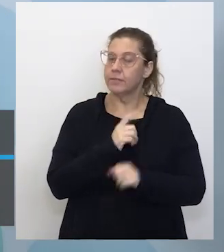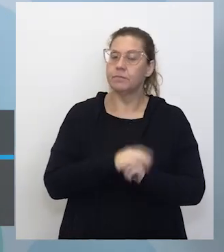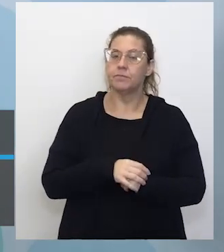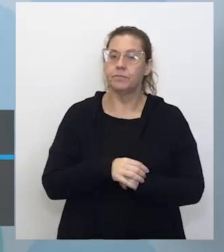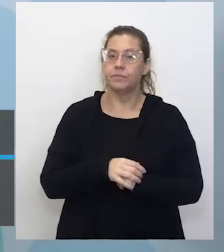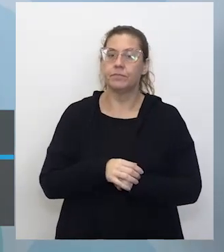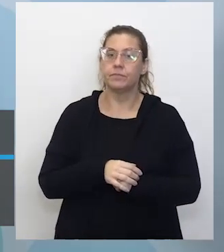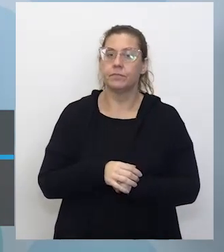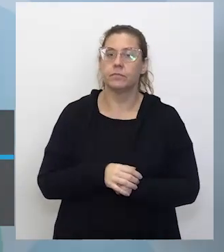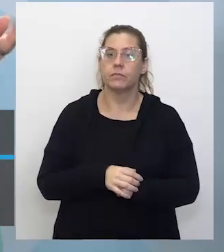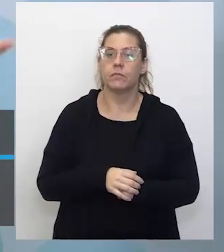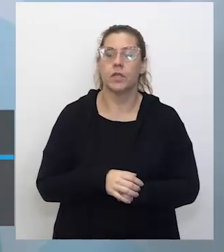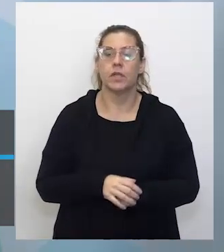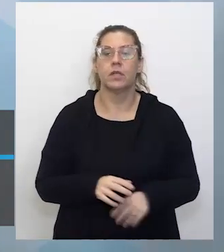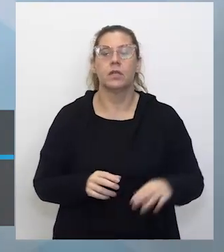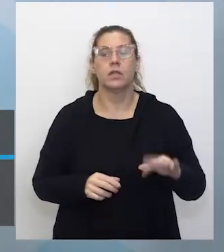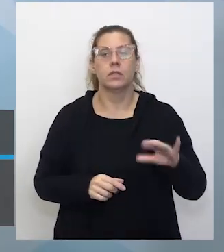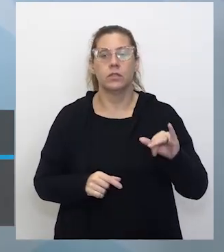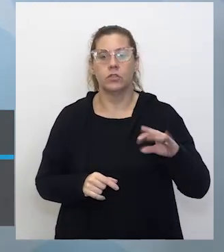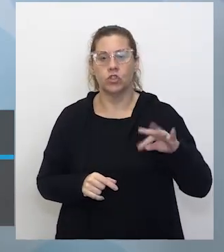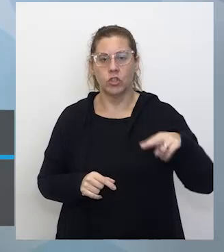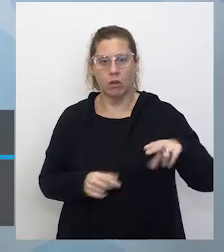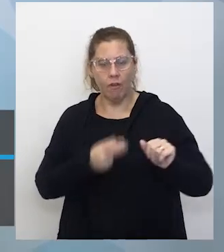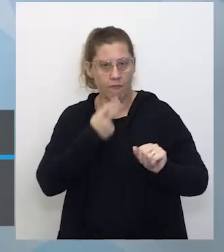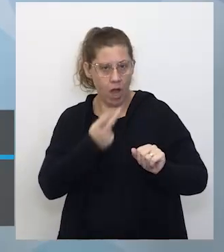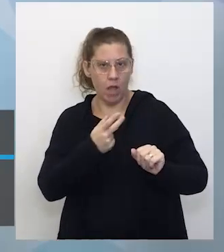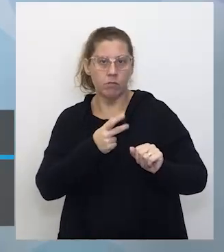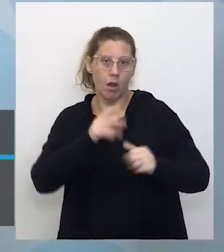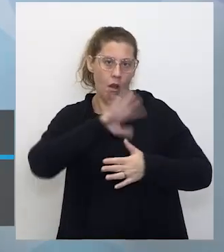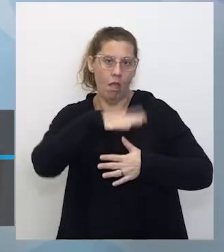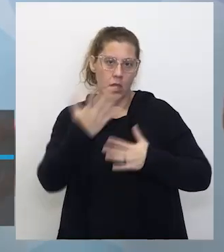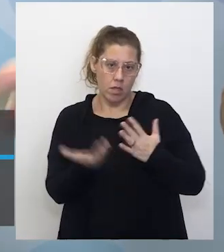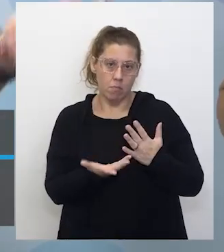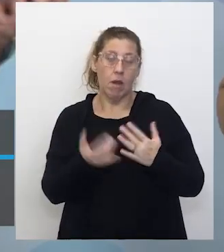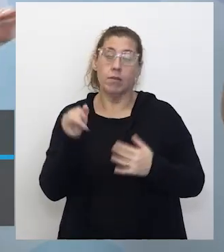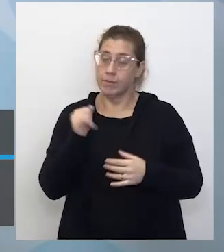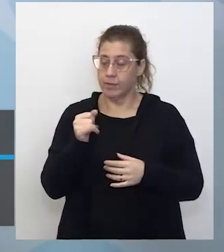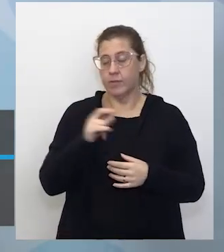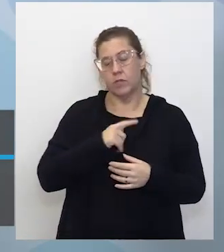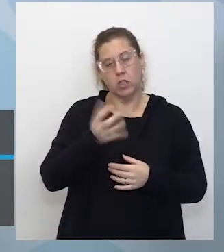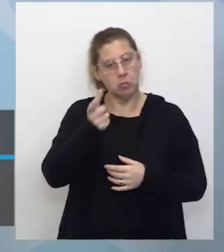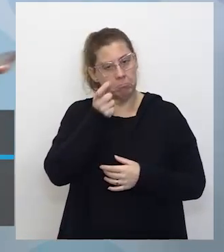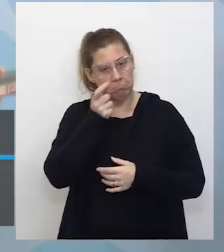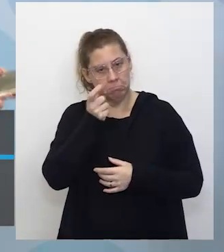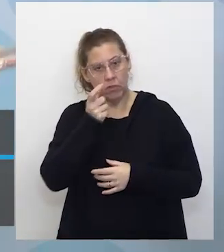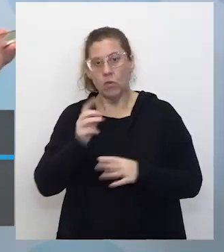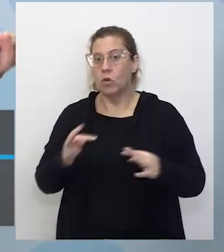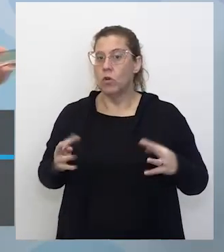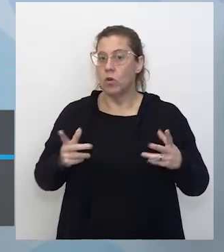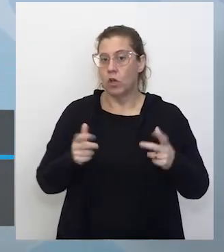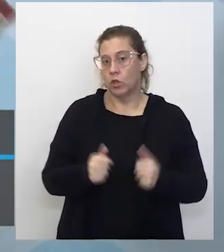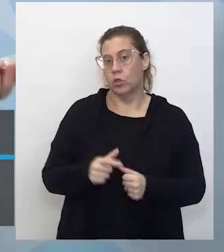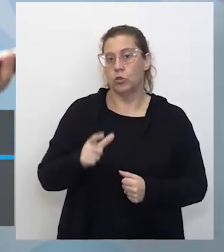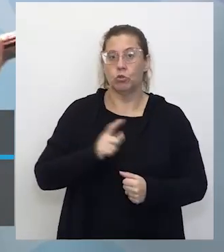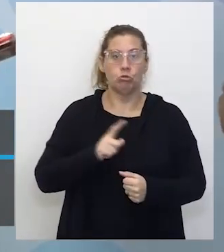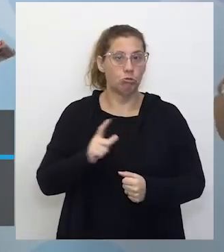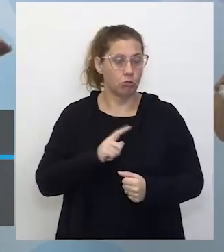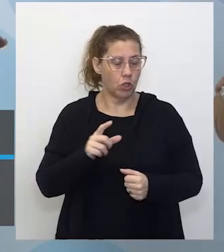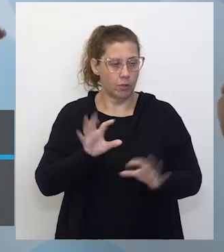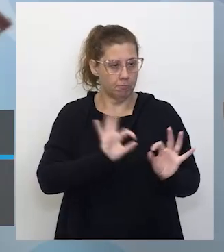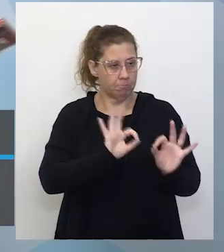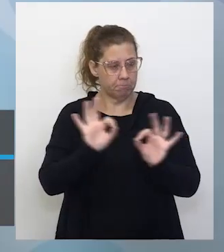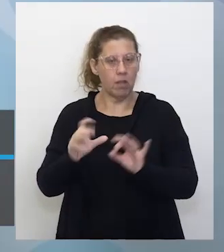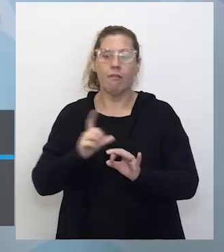a Procristina, que falou sobre a questão da fala e de Libras, né? Realmente, se a gente observar, não são todas as programações, não é tudo que a gente